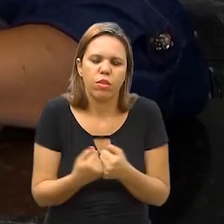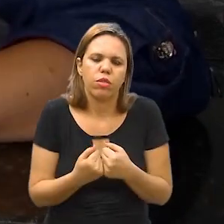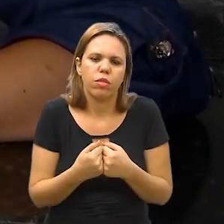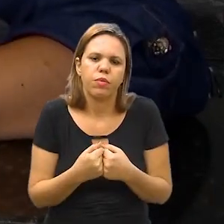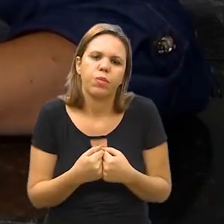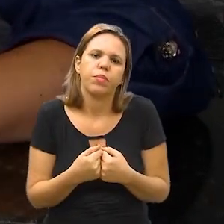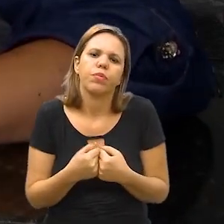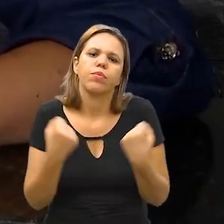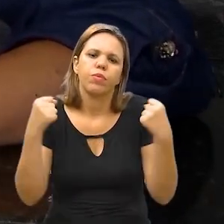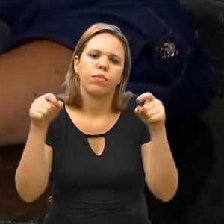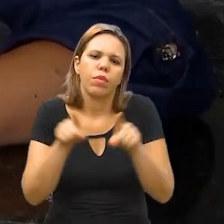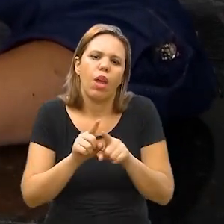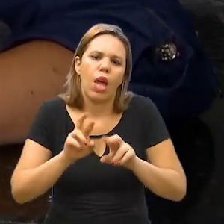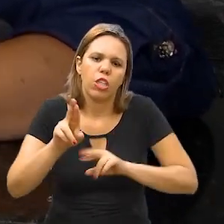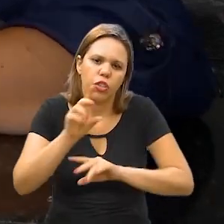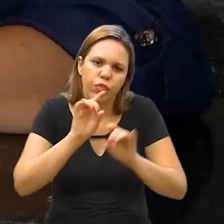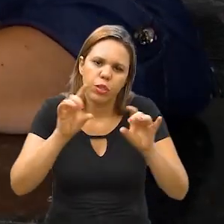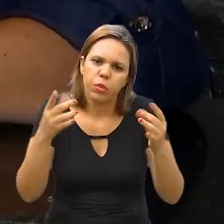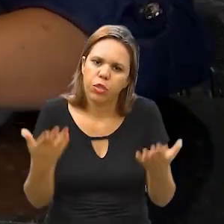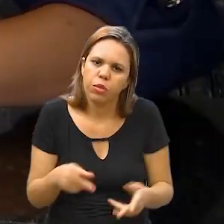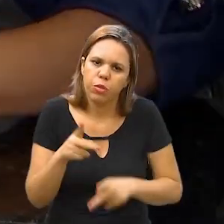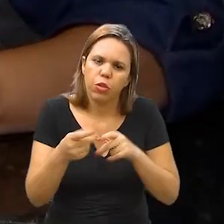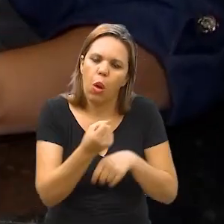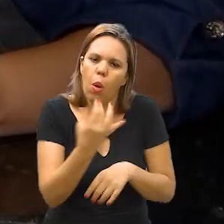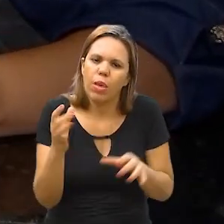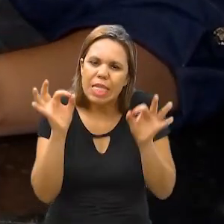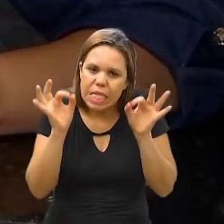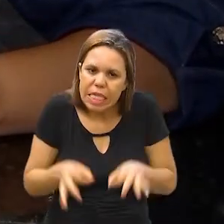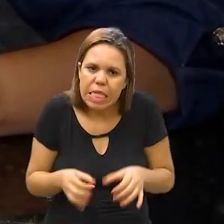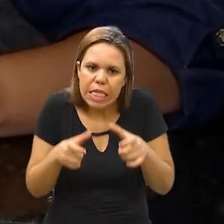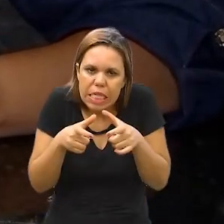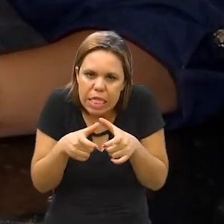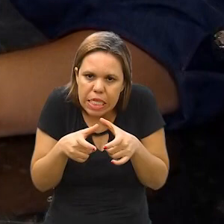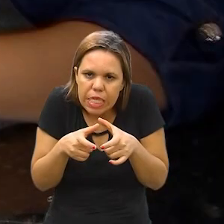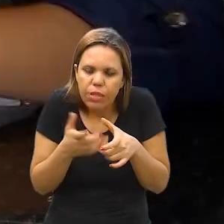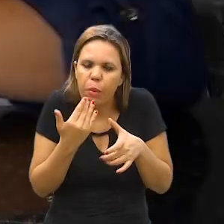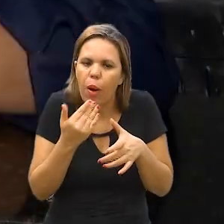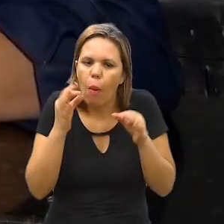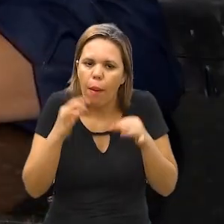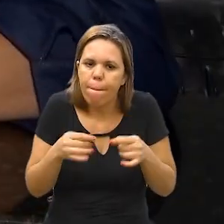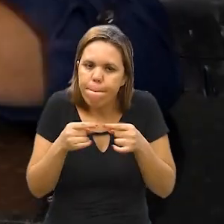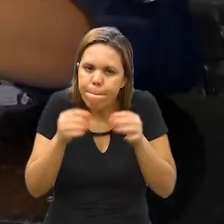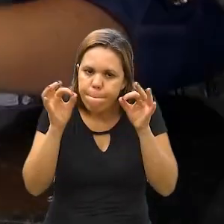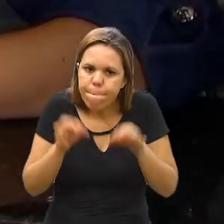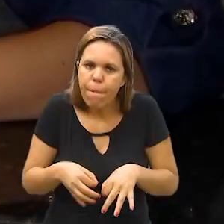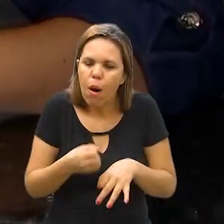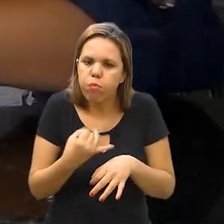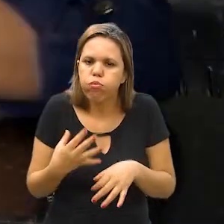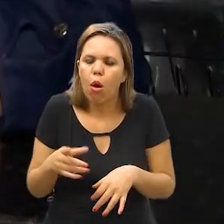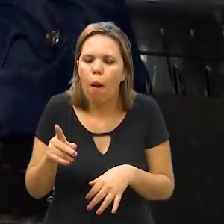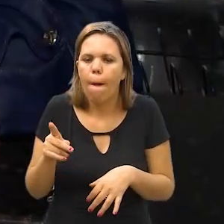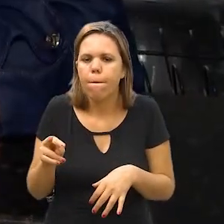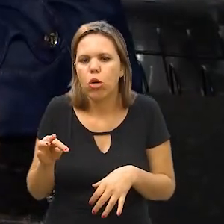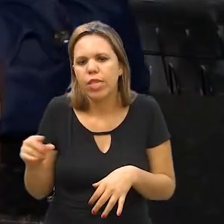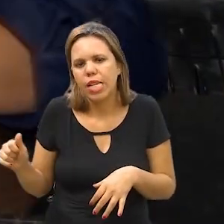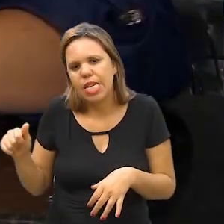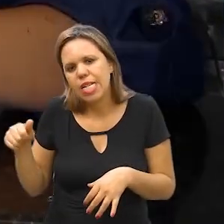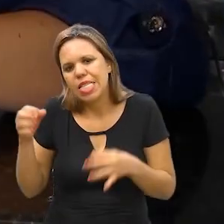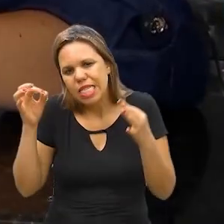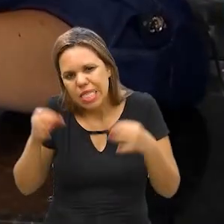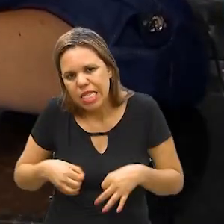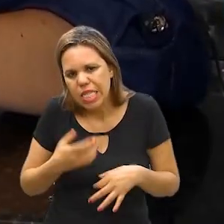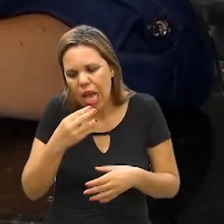personalizado, porque é um público diferenciado, que eles têm uma quantidade certa para as marmitas, tem que ter a proteína certa, o carbo